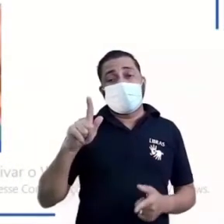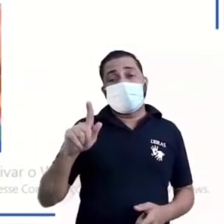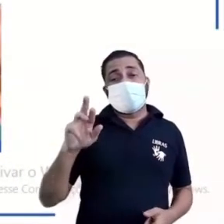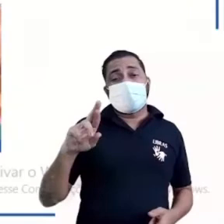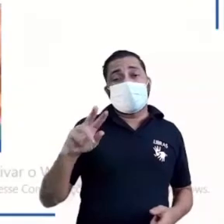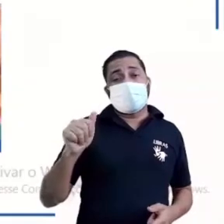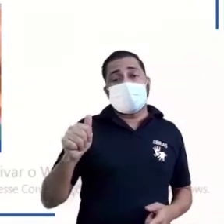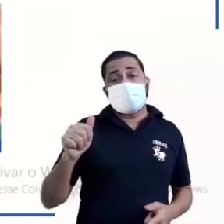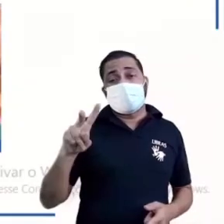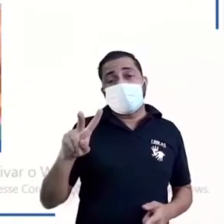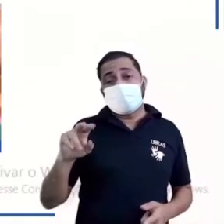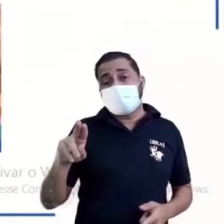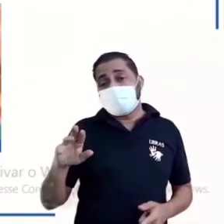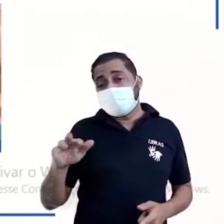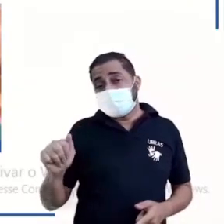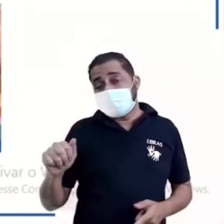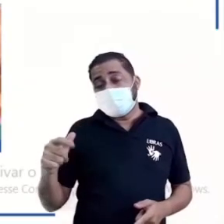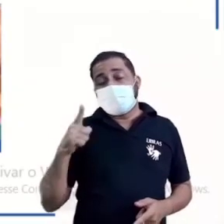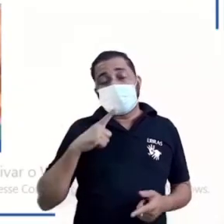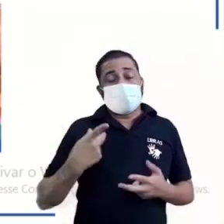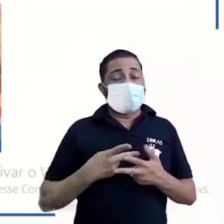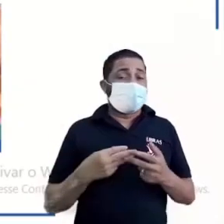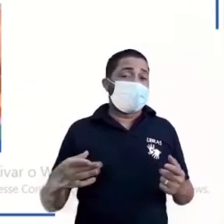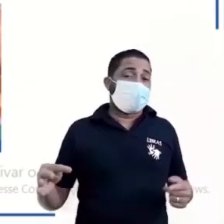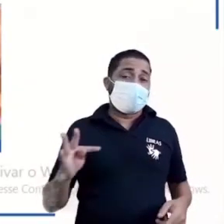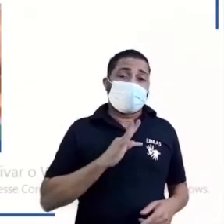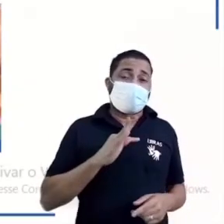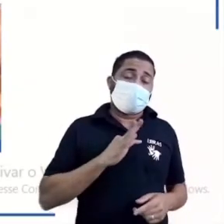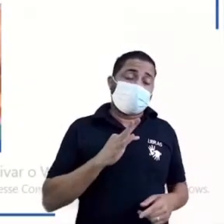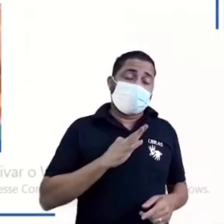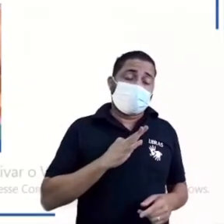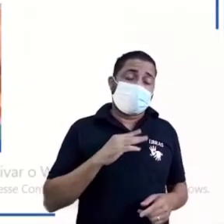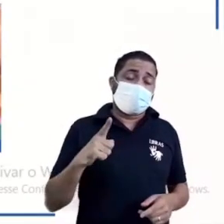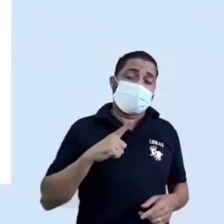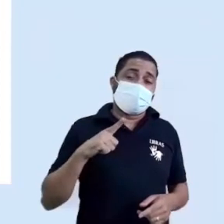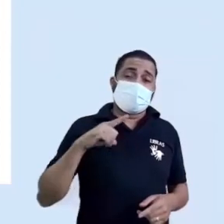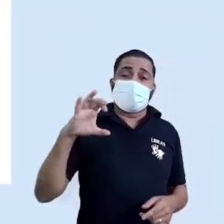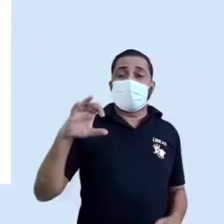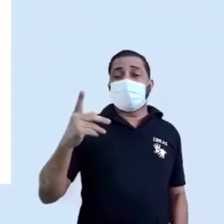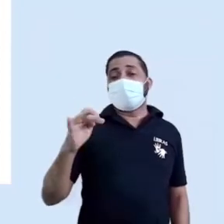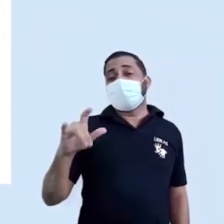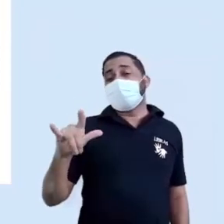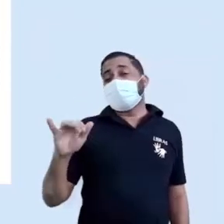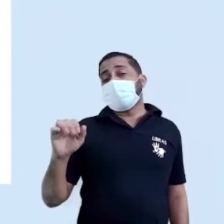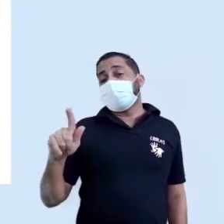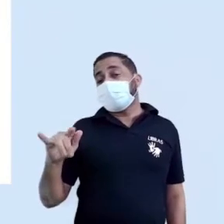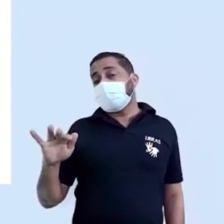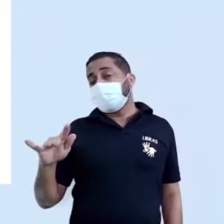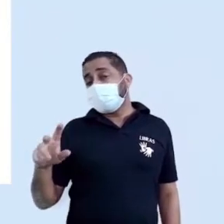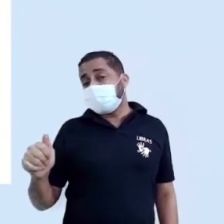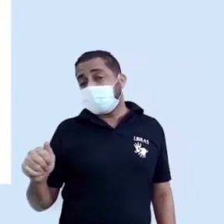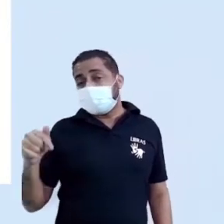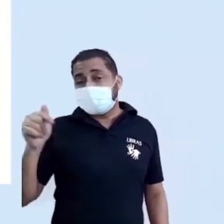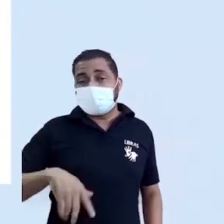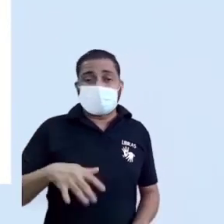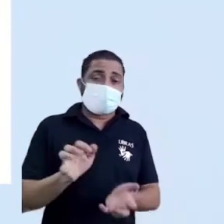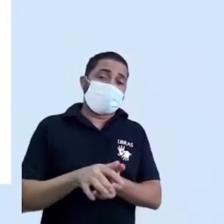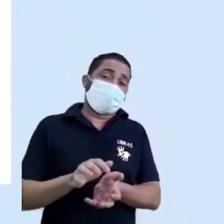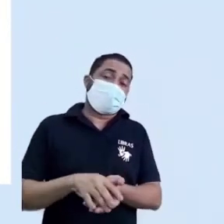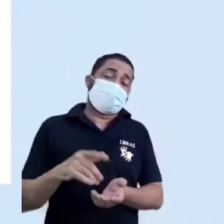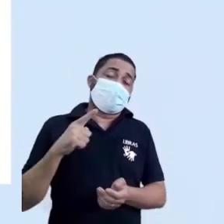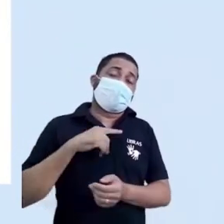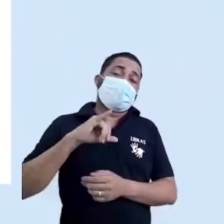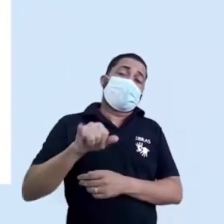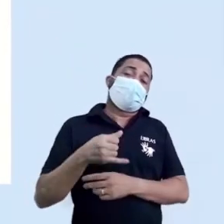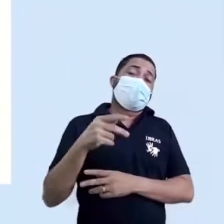né? A gravura tem várias técnicas, né? Nós temos a xilogravura, por exemplo, né? Que aqui em Pernambuco a gente tem J. Borges,